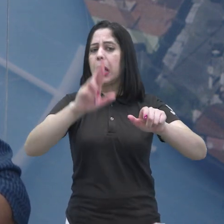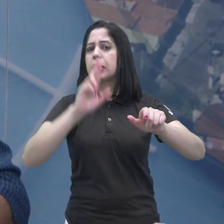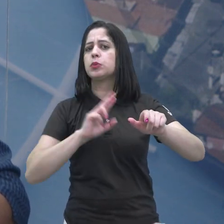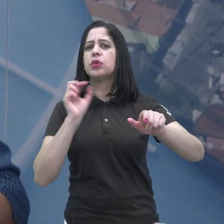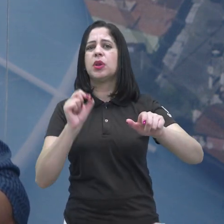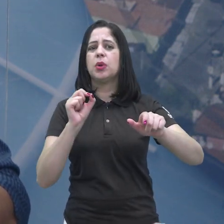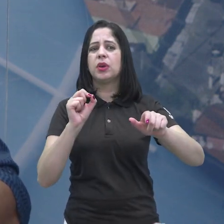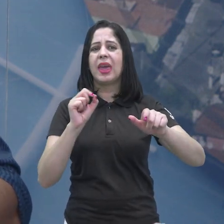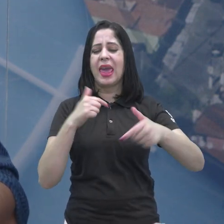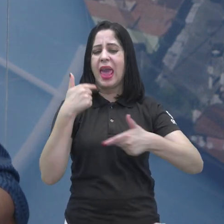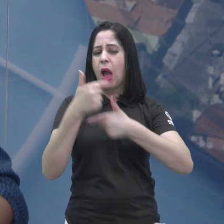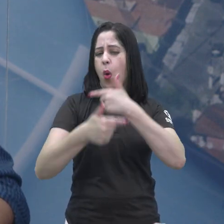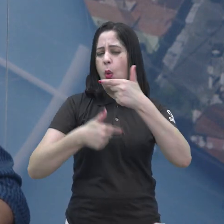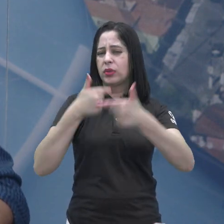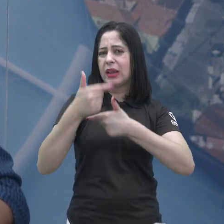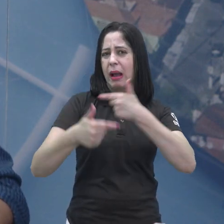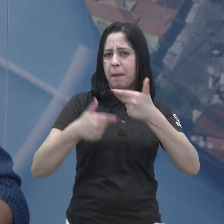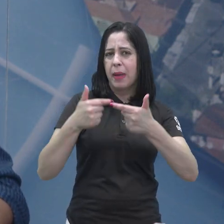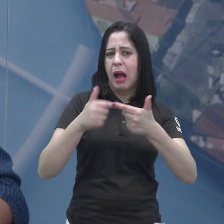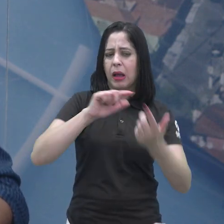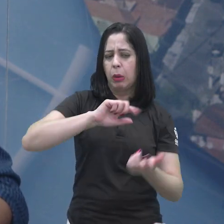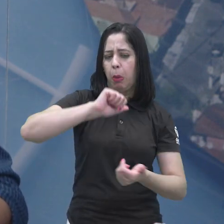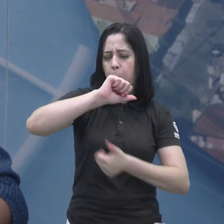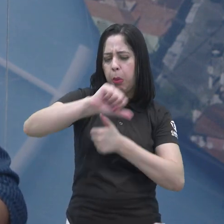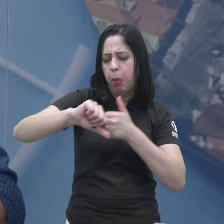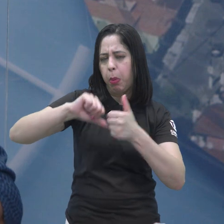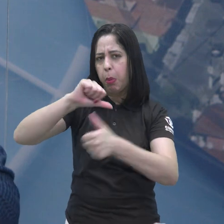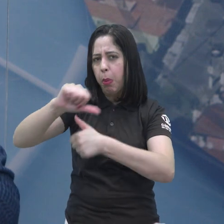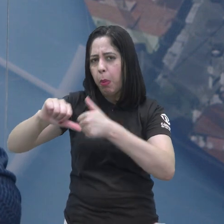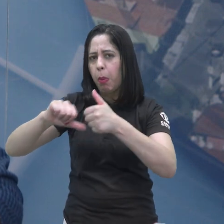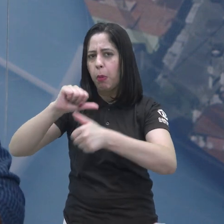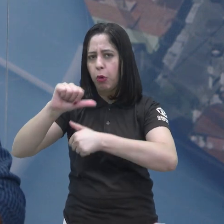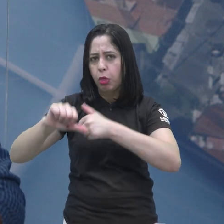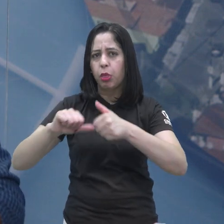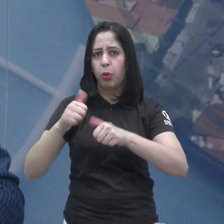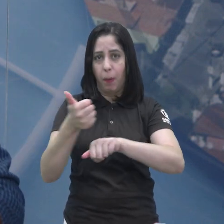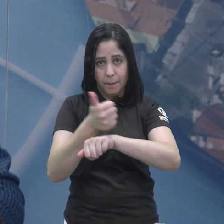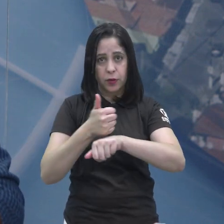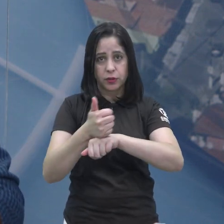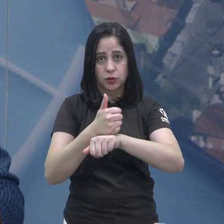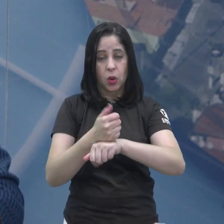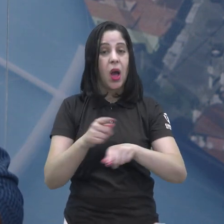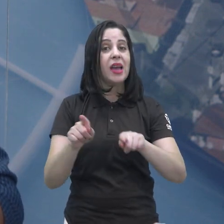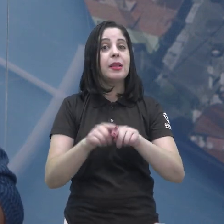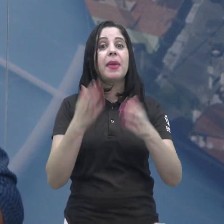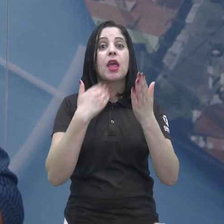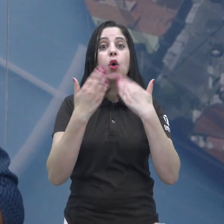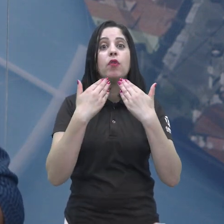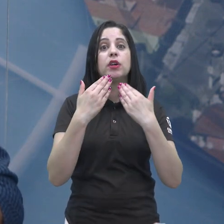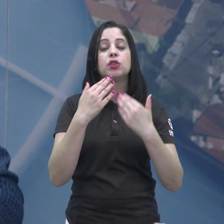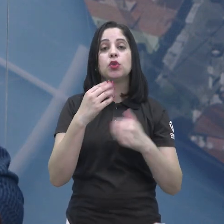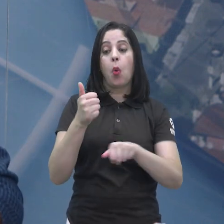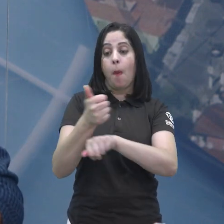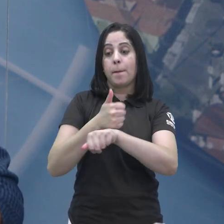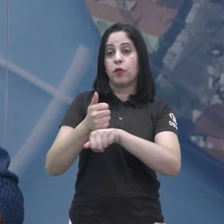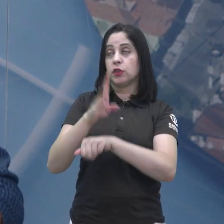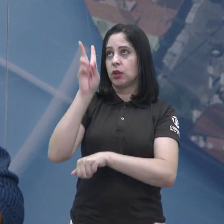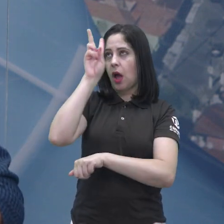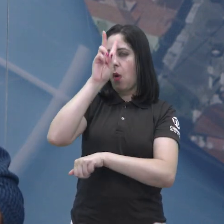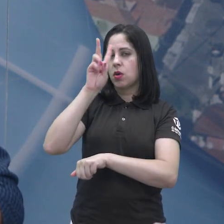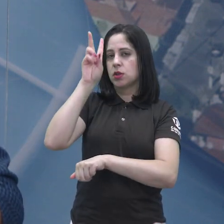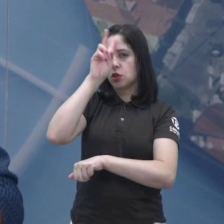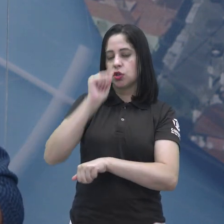enxergam essas mudanças no mercado de trabalho e o surgimento dessas novas profissões. Ela também conversou com um